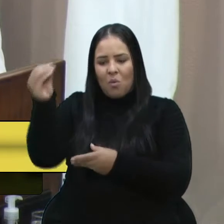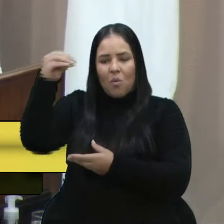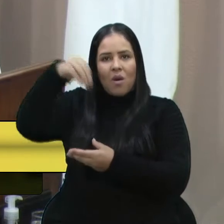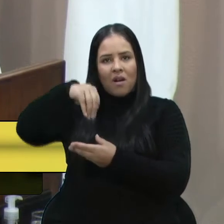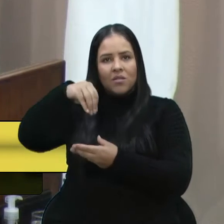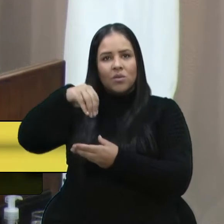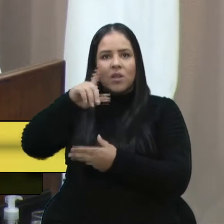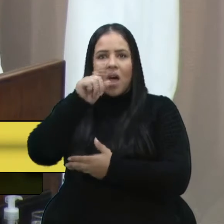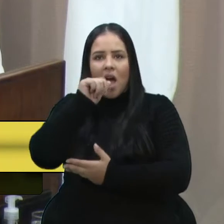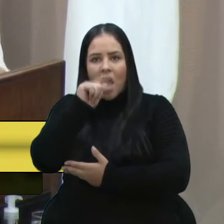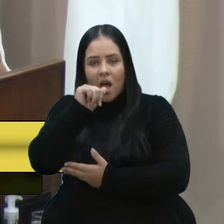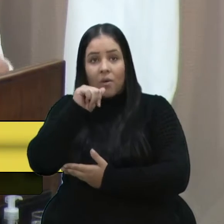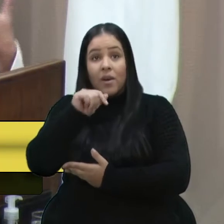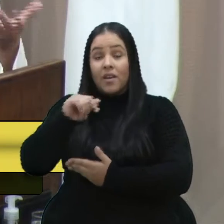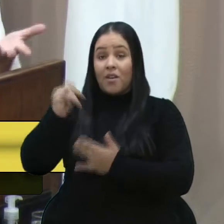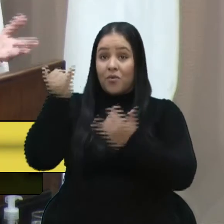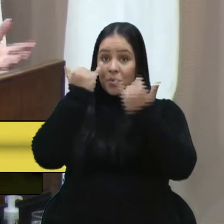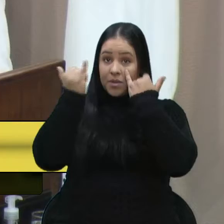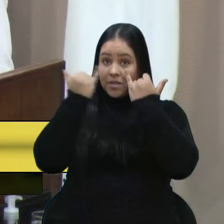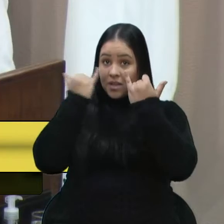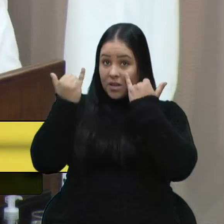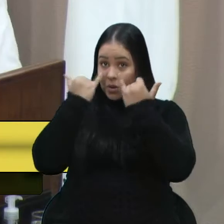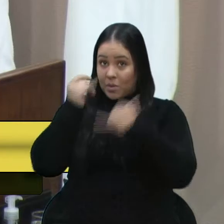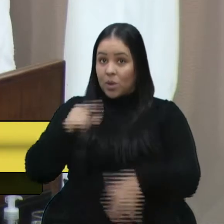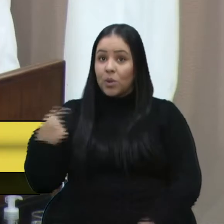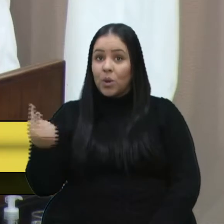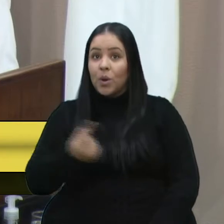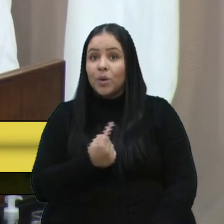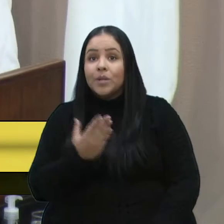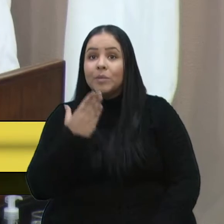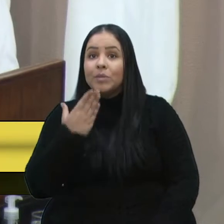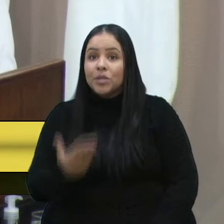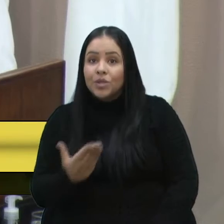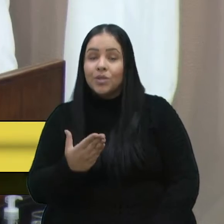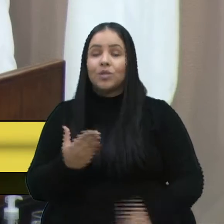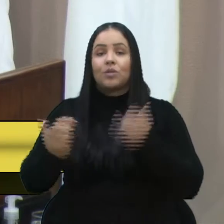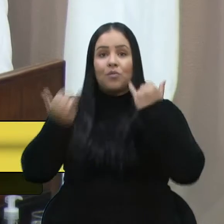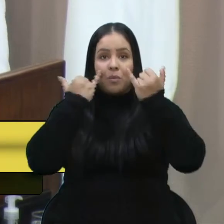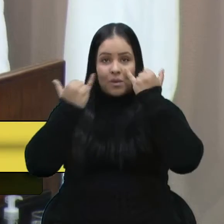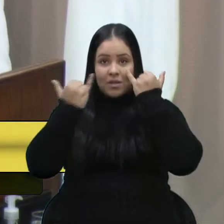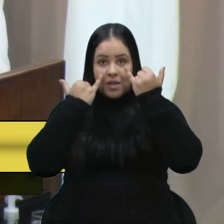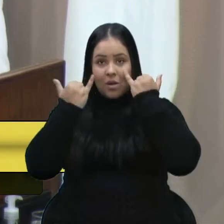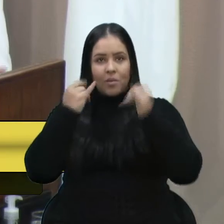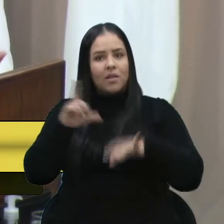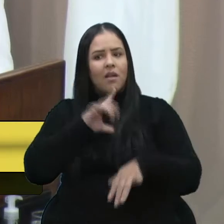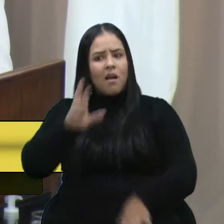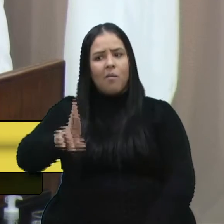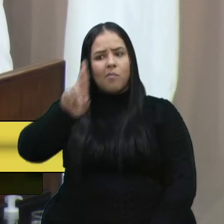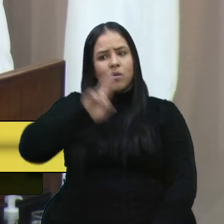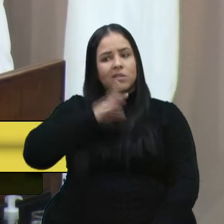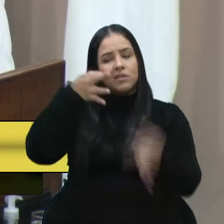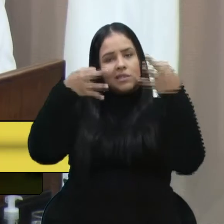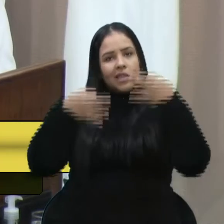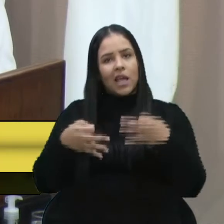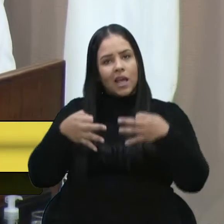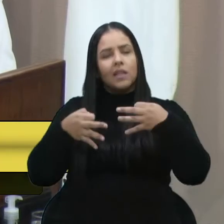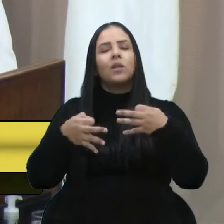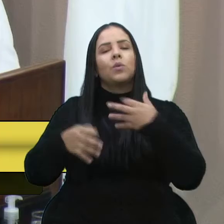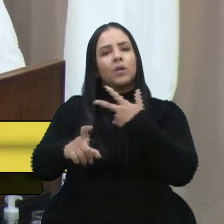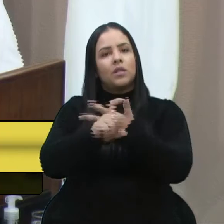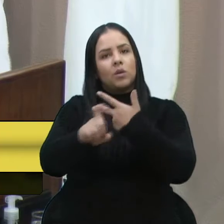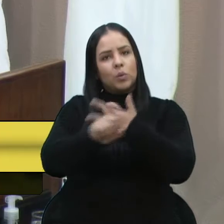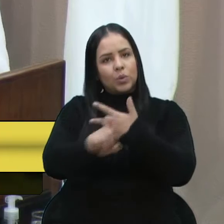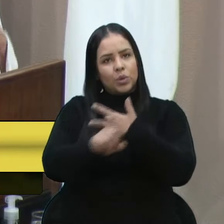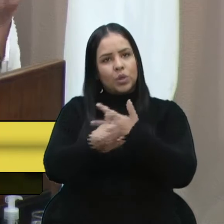que nós recebemos, por isso nós vamos fazer esse pedido de informação para ter essa resposta adequada do Poder